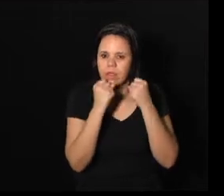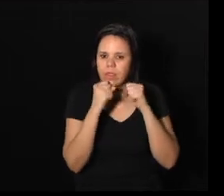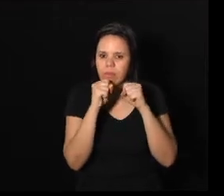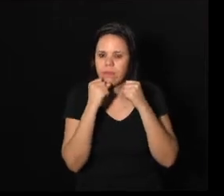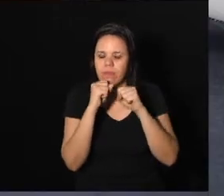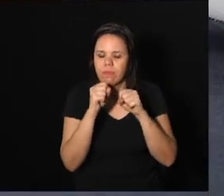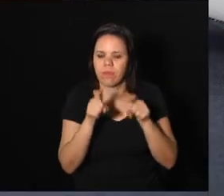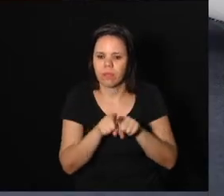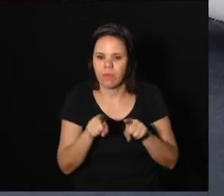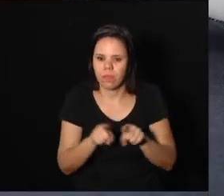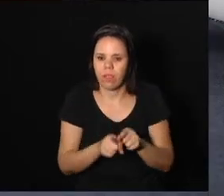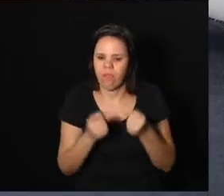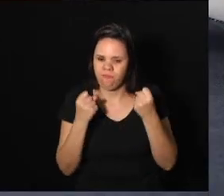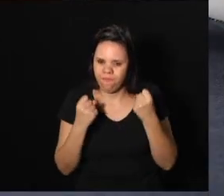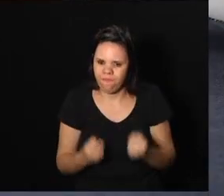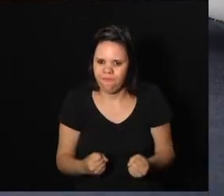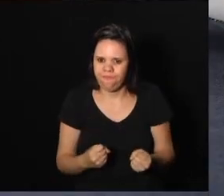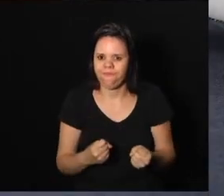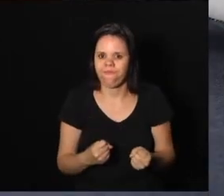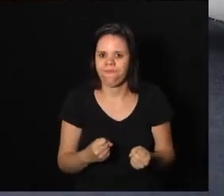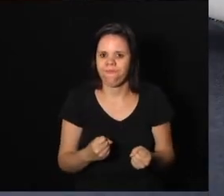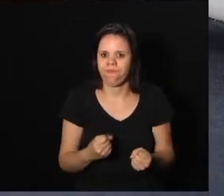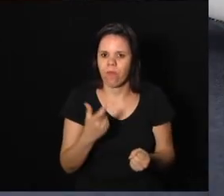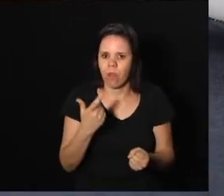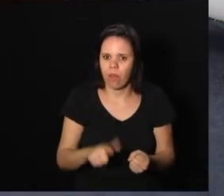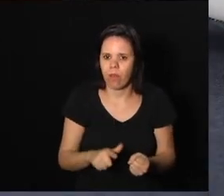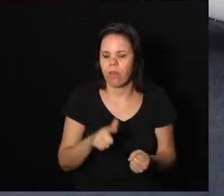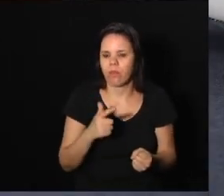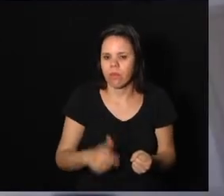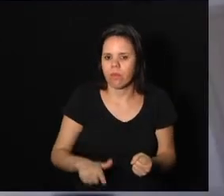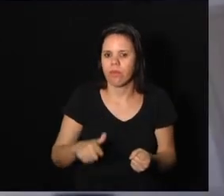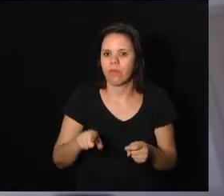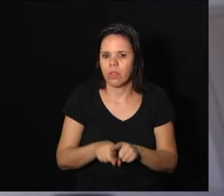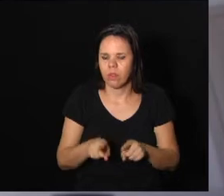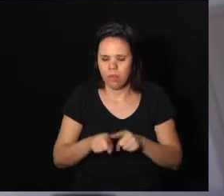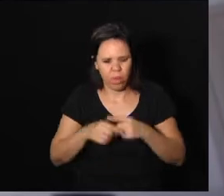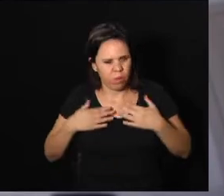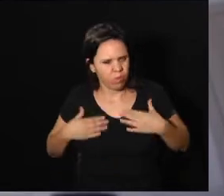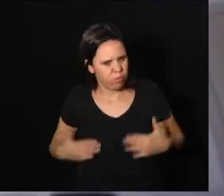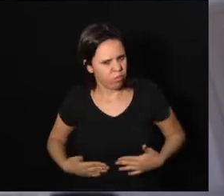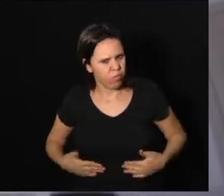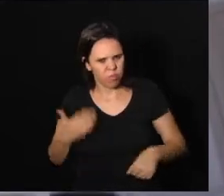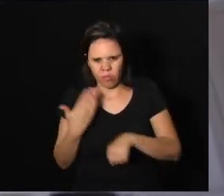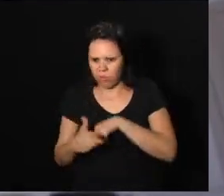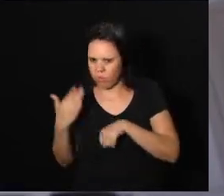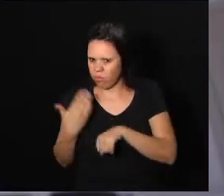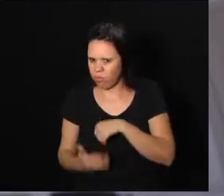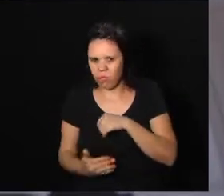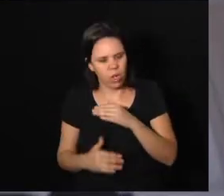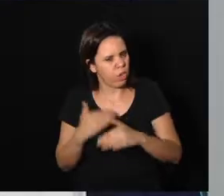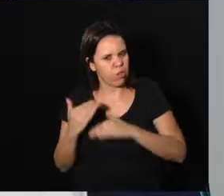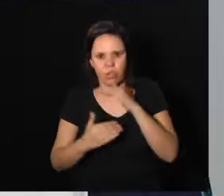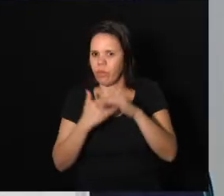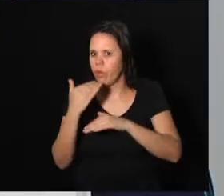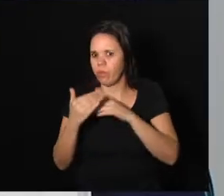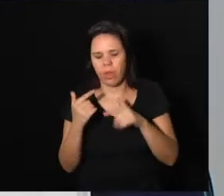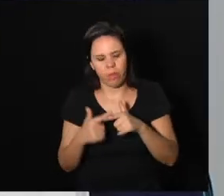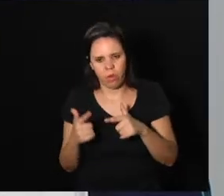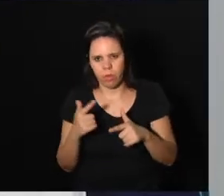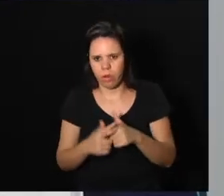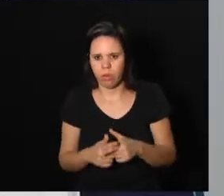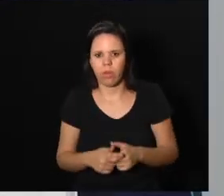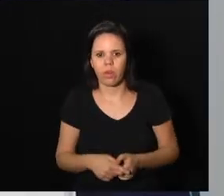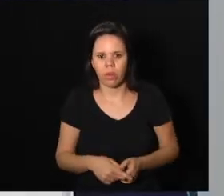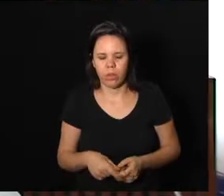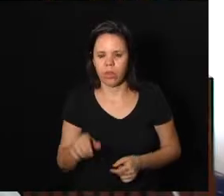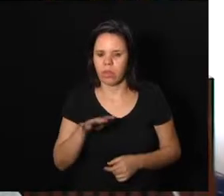carga, as repetições, as séries, peso, condicionamento físico, treinamento para não desenvolver problemas. Aí eu acabei indo